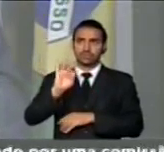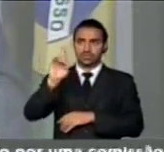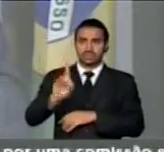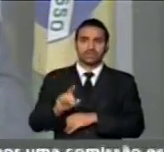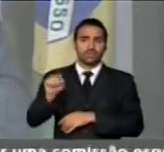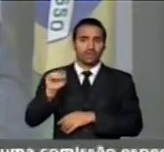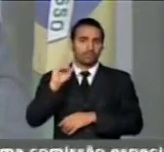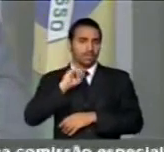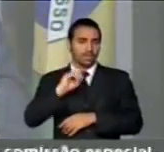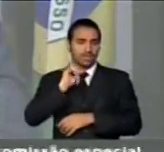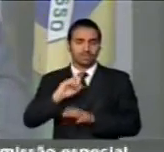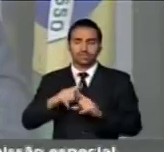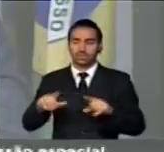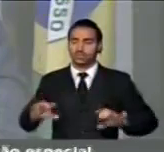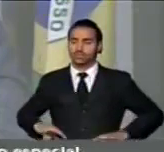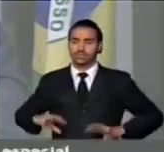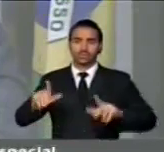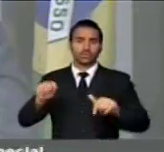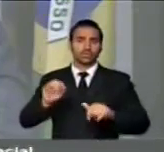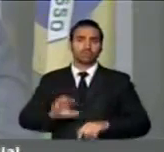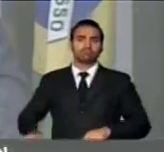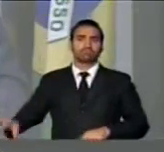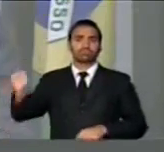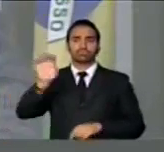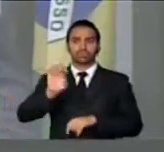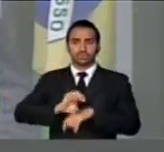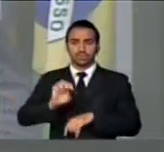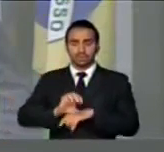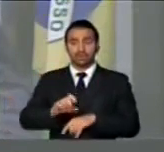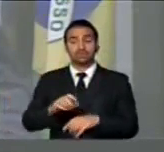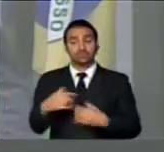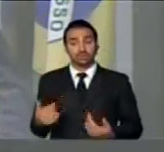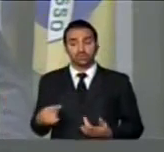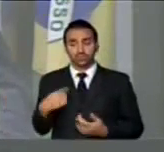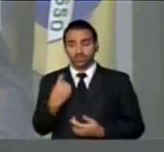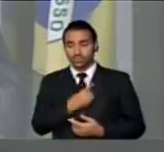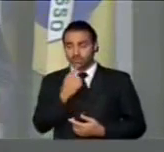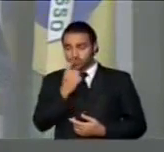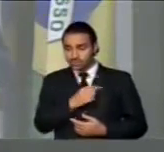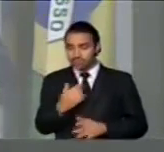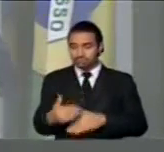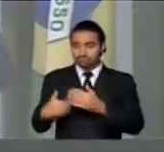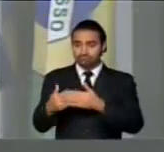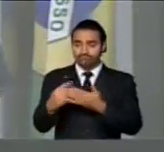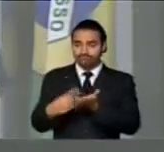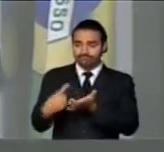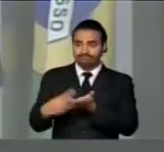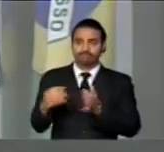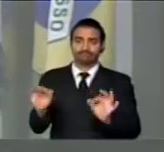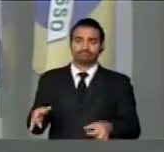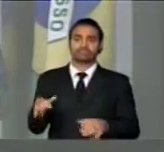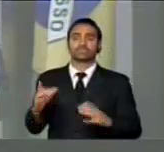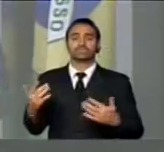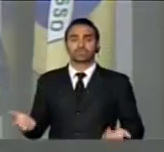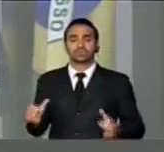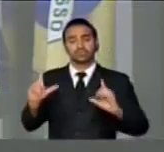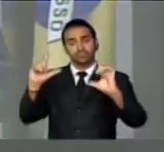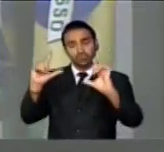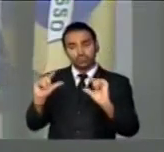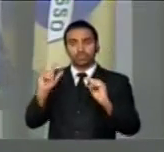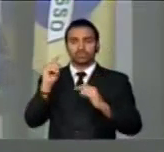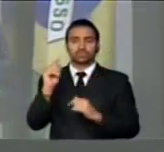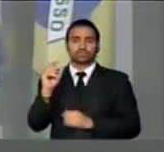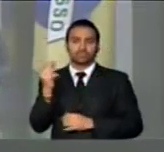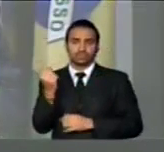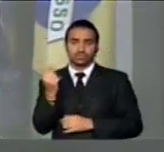de Minas Gerais, mas de todas as unidades da federação, e construímos um entendimento em que o corte foi bem menor,